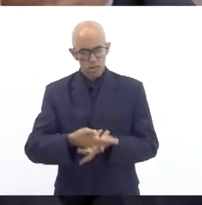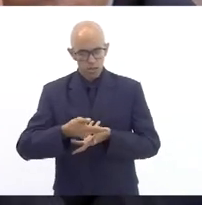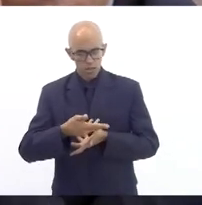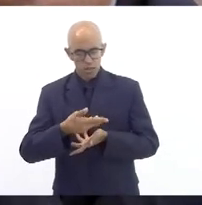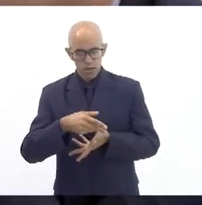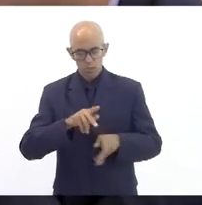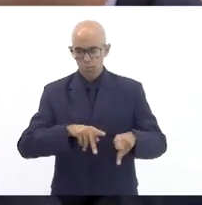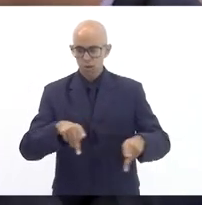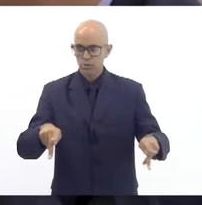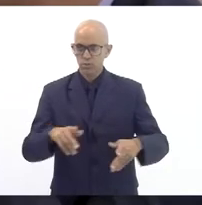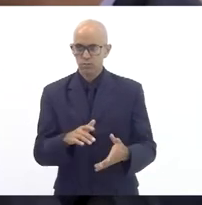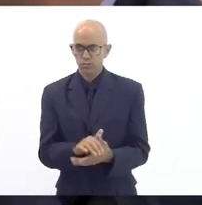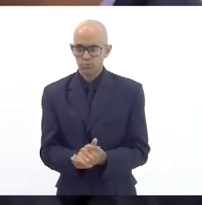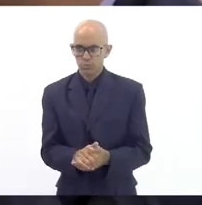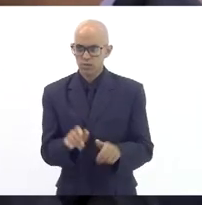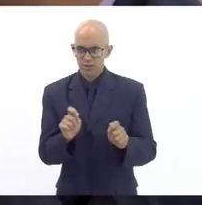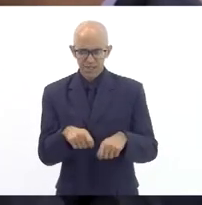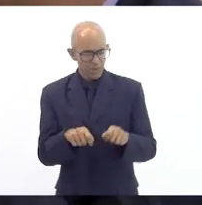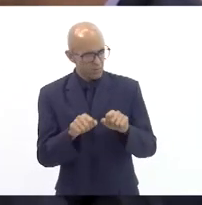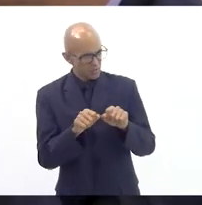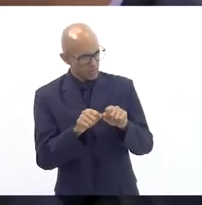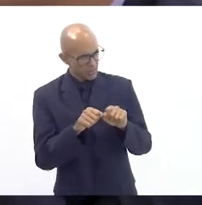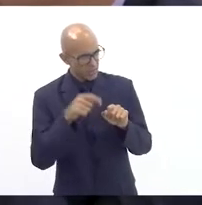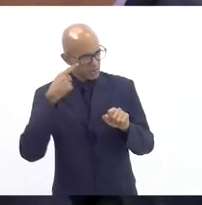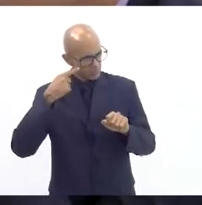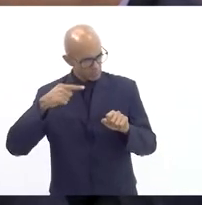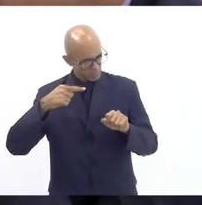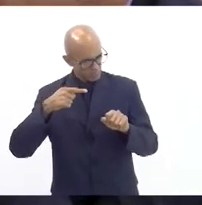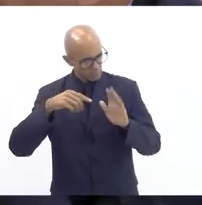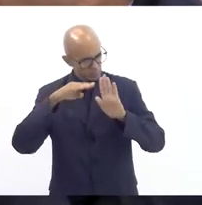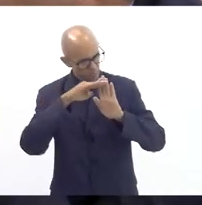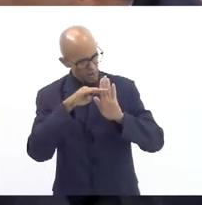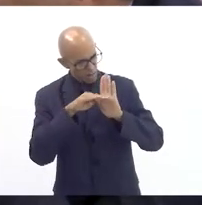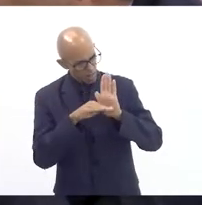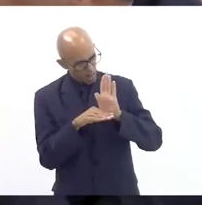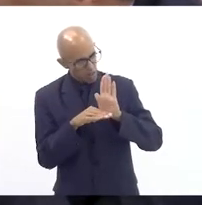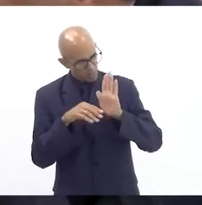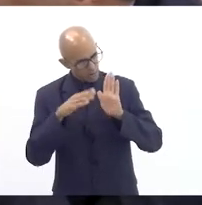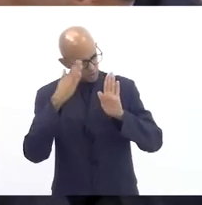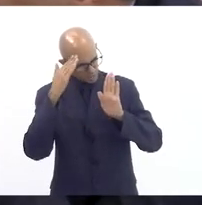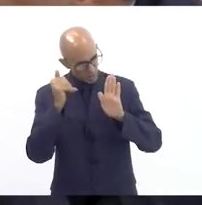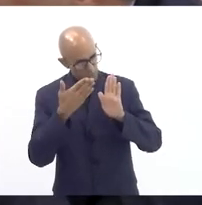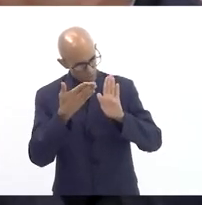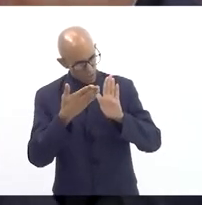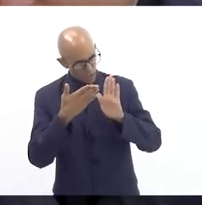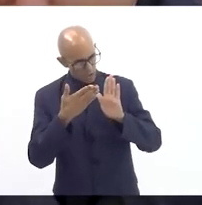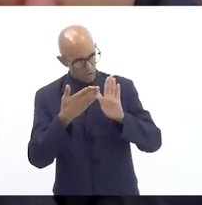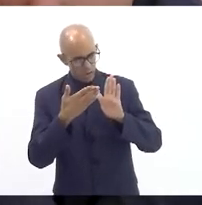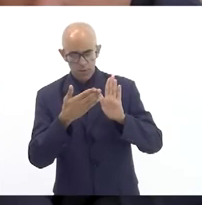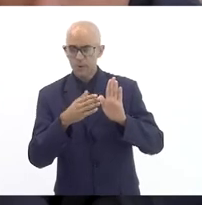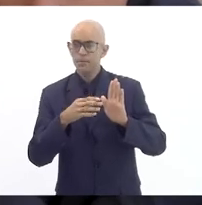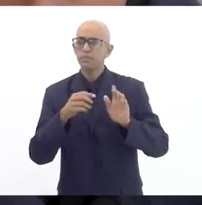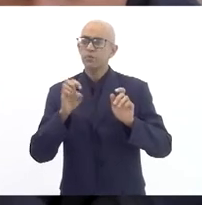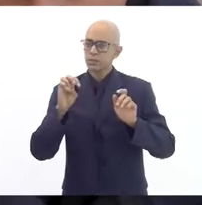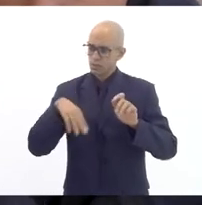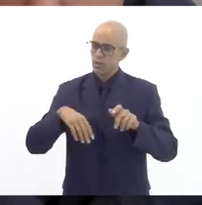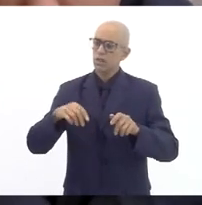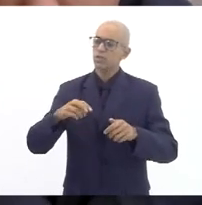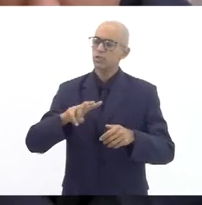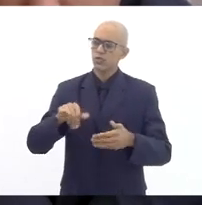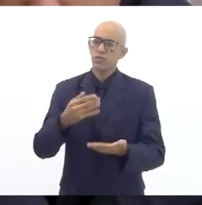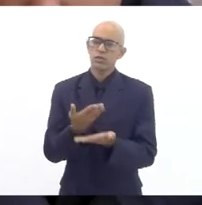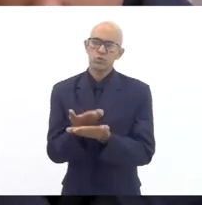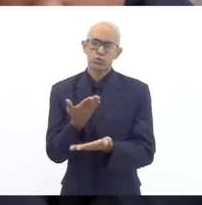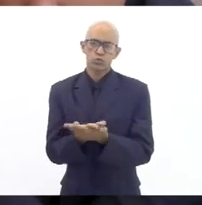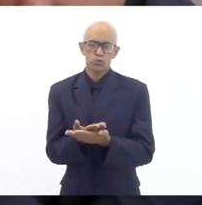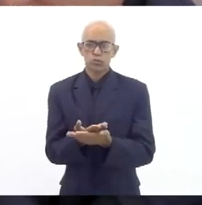um cronograma para apresentar quando vai conseguir colocar banheiro em todas as estações aqui? Sim, a gente vai fazer o estudo e vai fazer, porque precisa